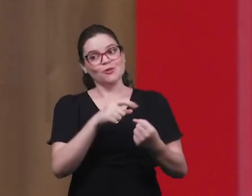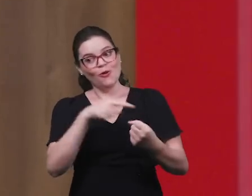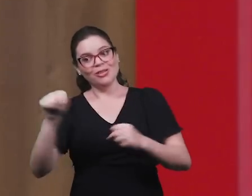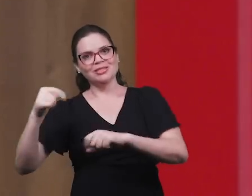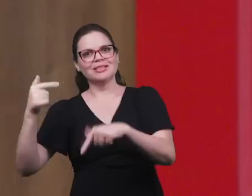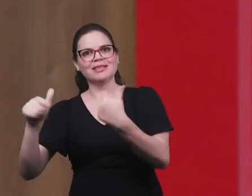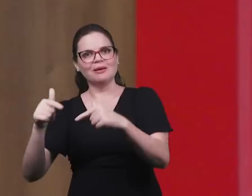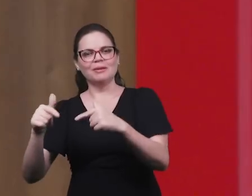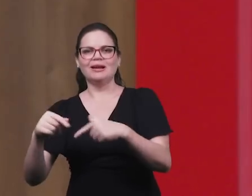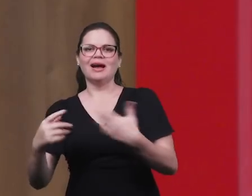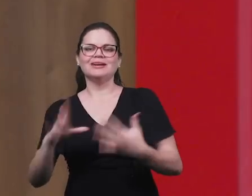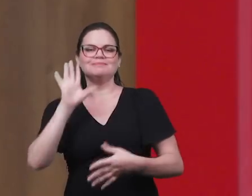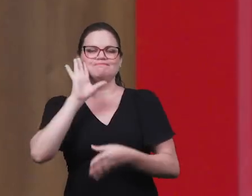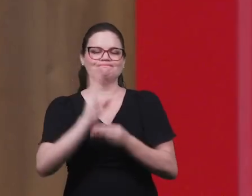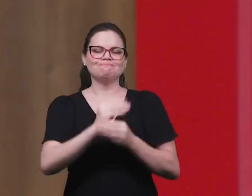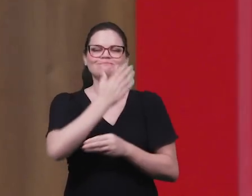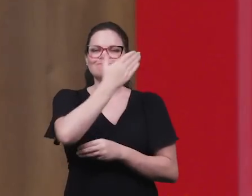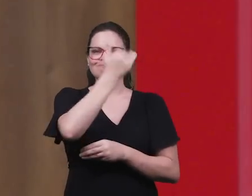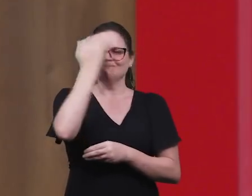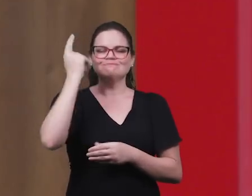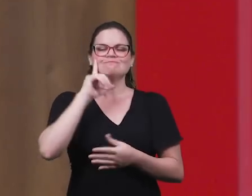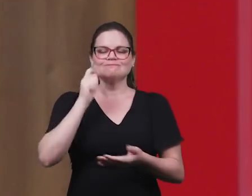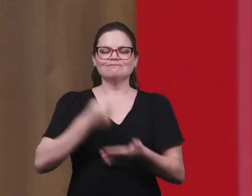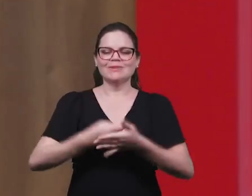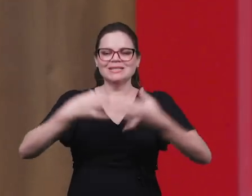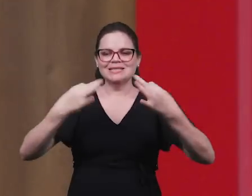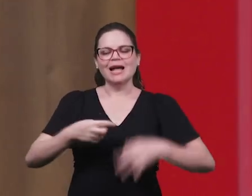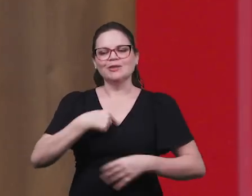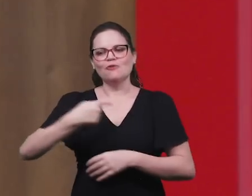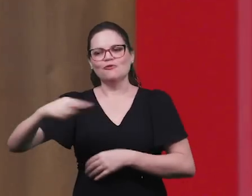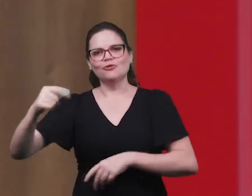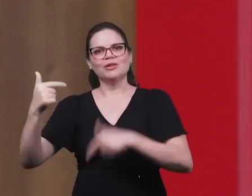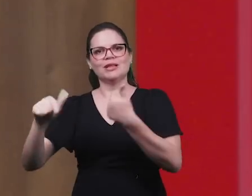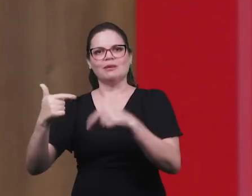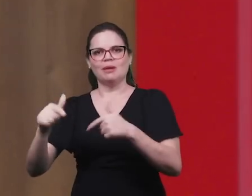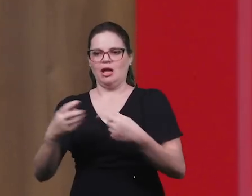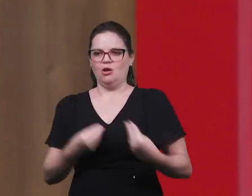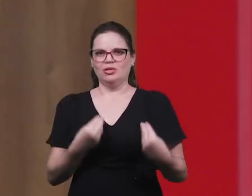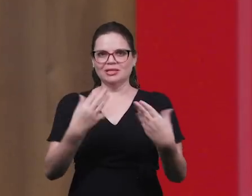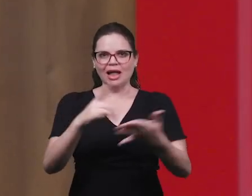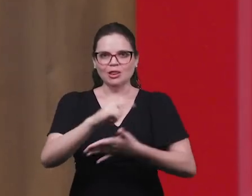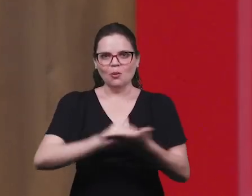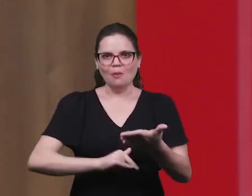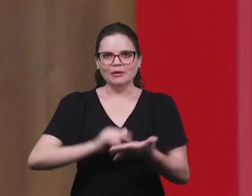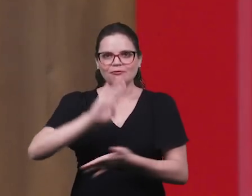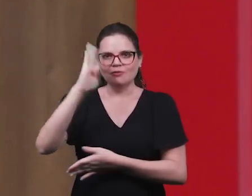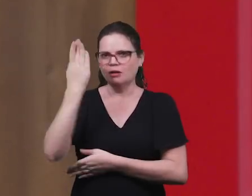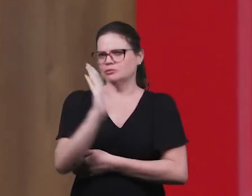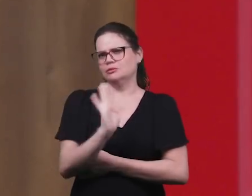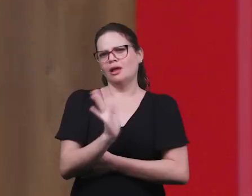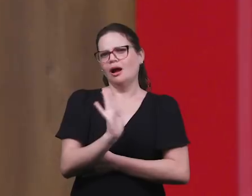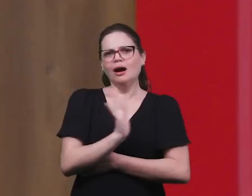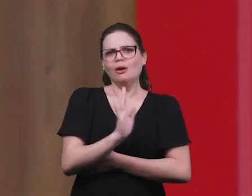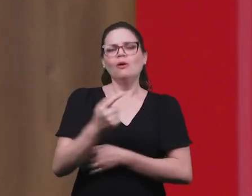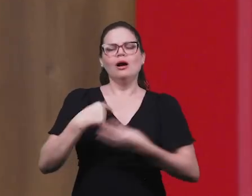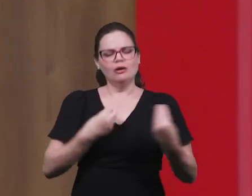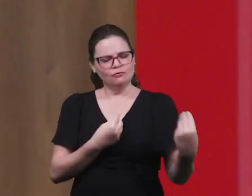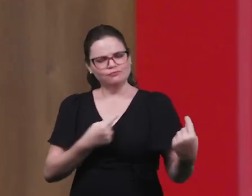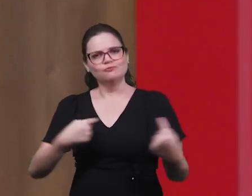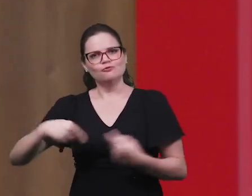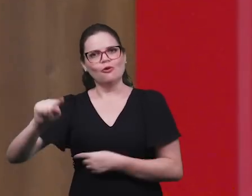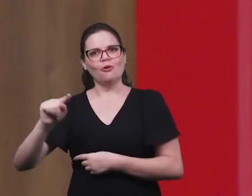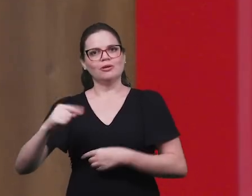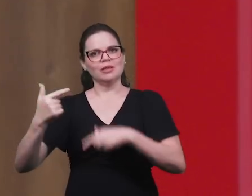fazer a escolha certa de ir para aquela missão, de não pegar o atestado médico, e aquilo trouxe um fim proveitoso para ele.